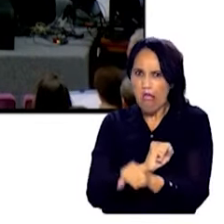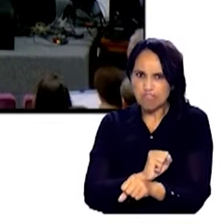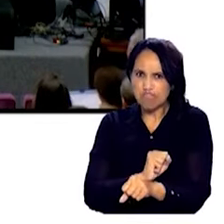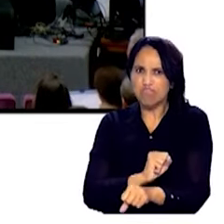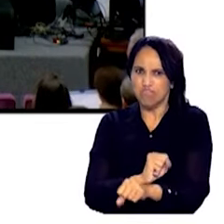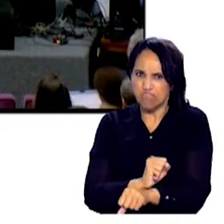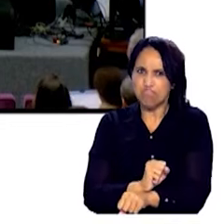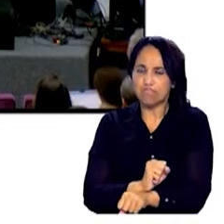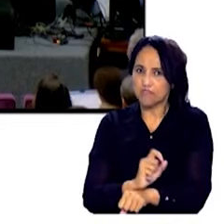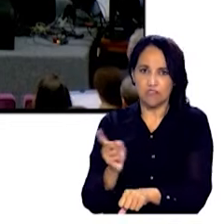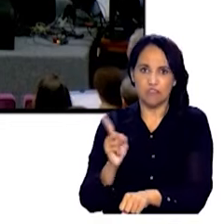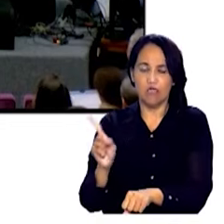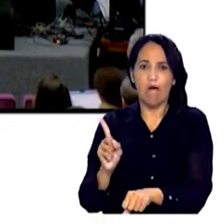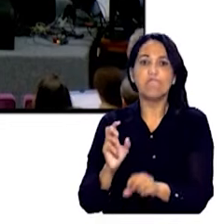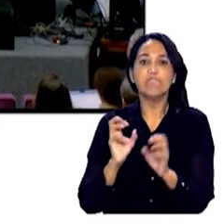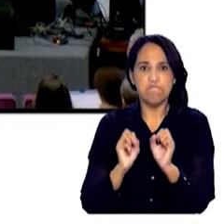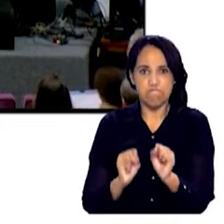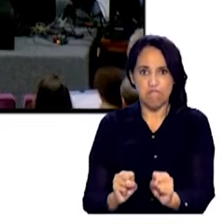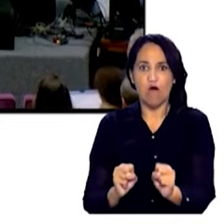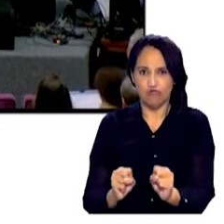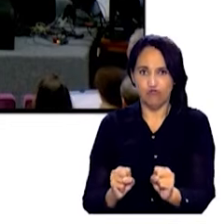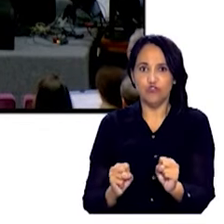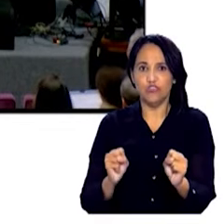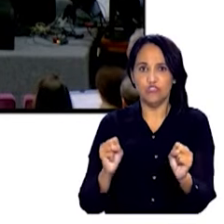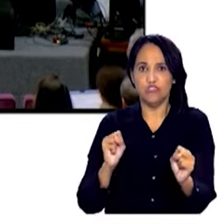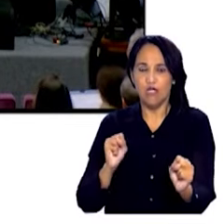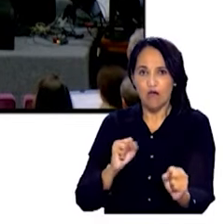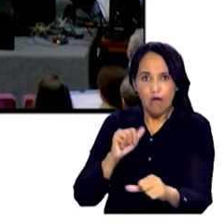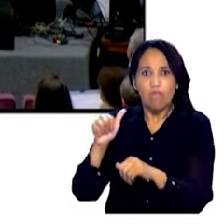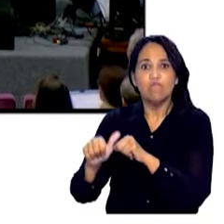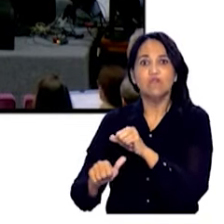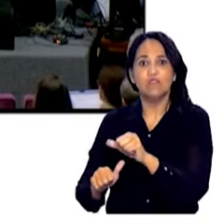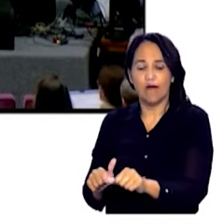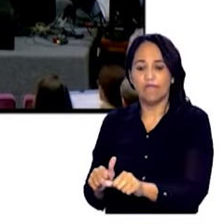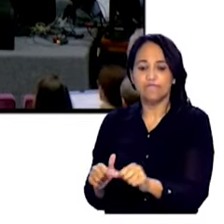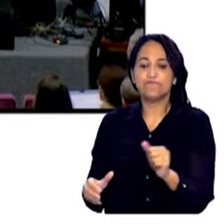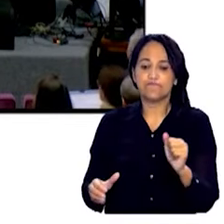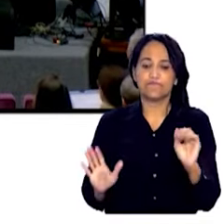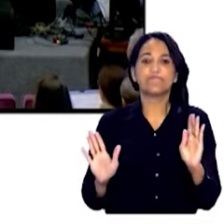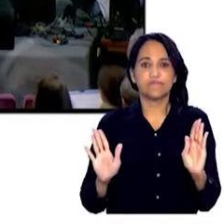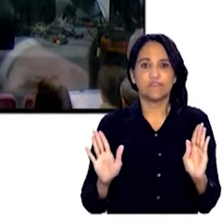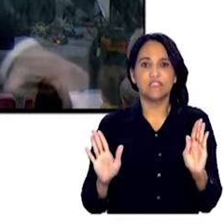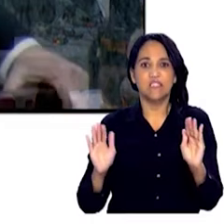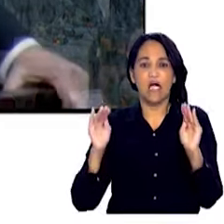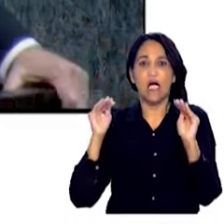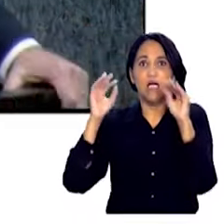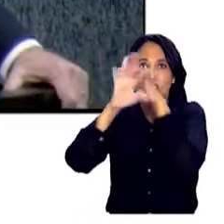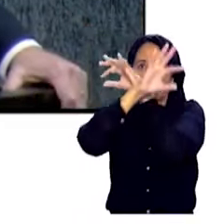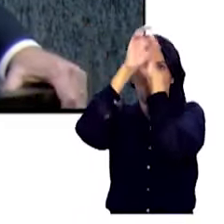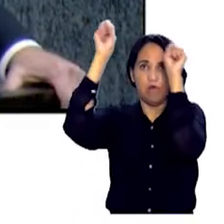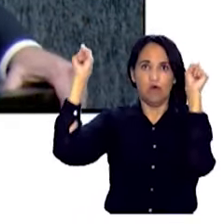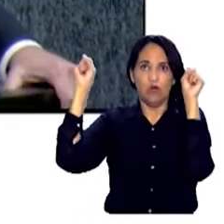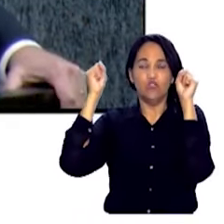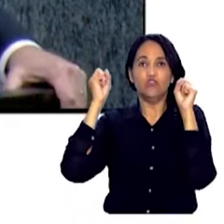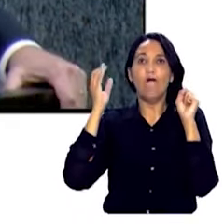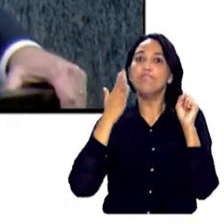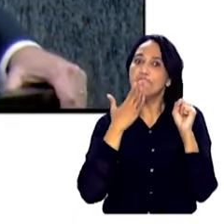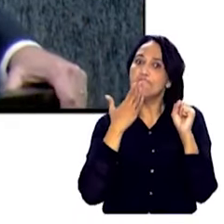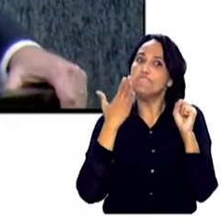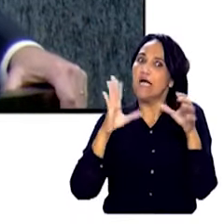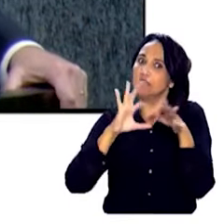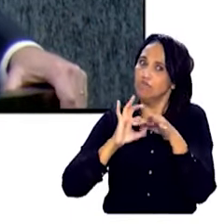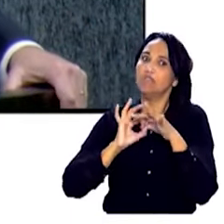tribunal originário não não garante permissão posso ainda ir à Suprema corte pedir a permissão e